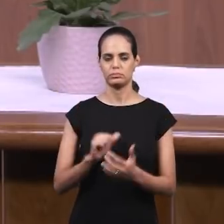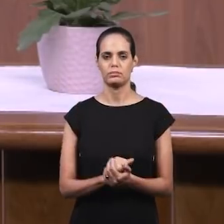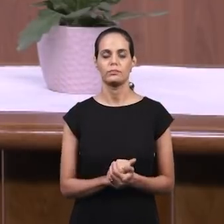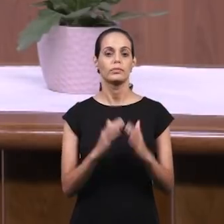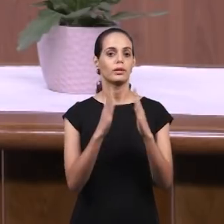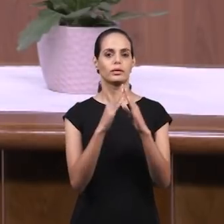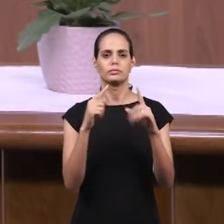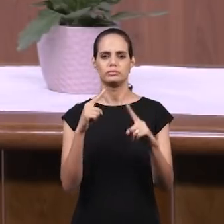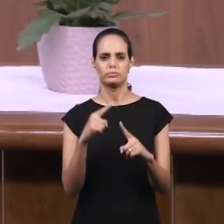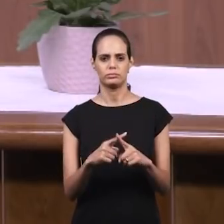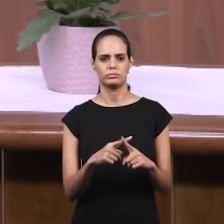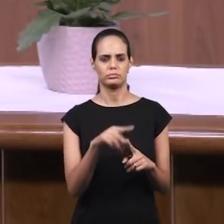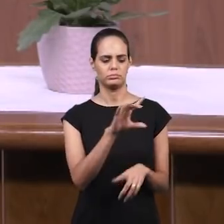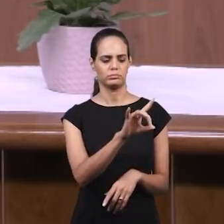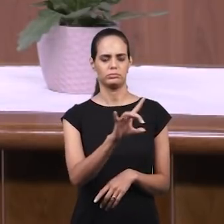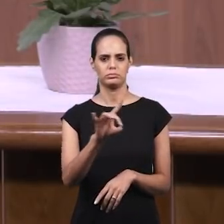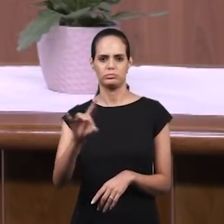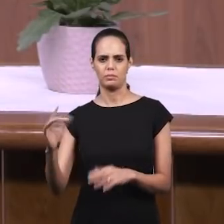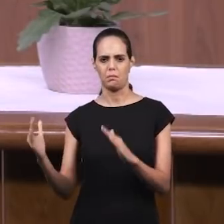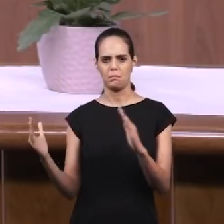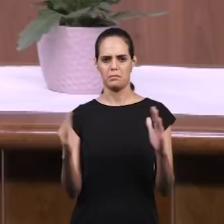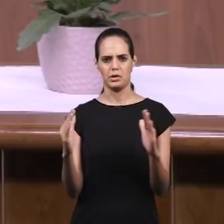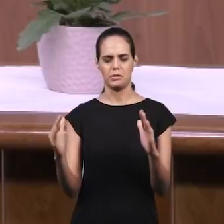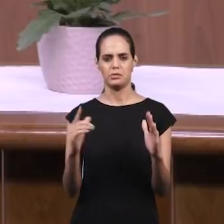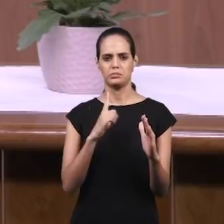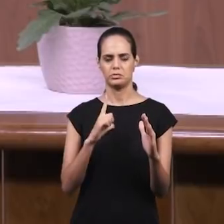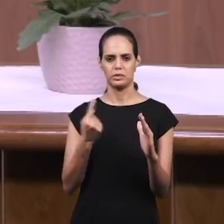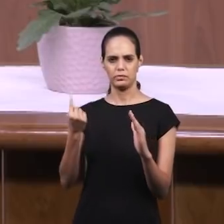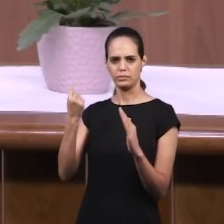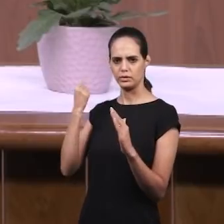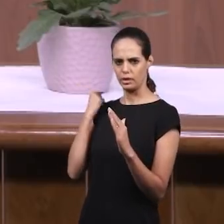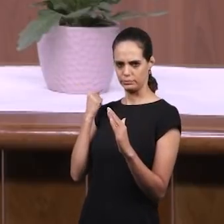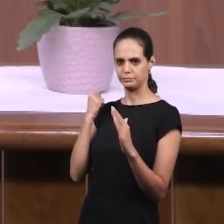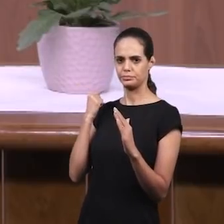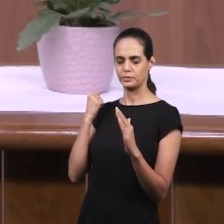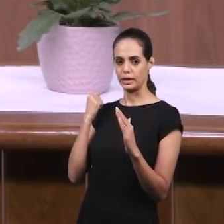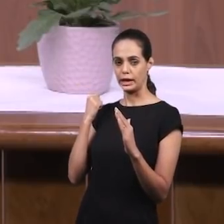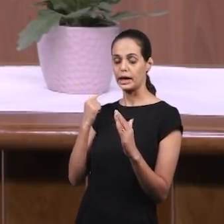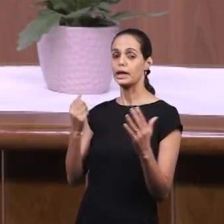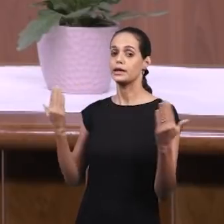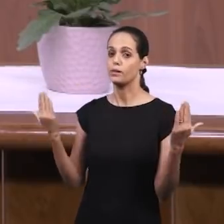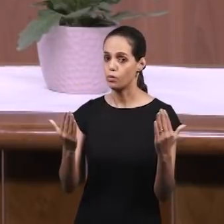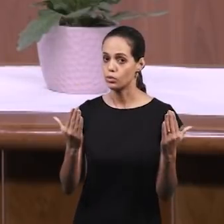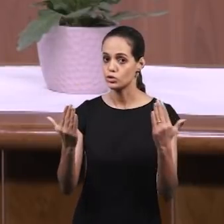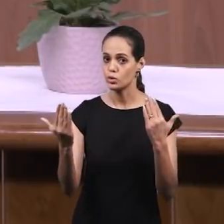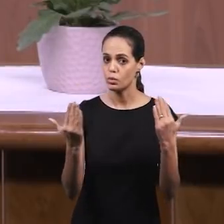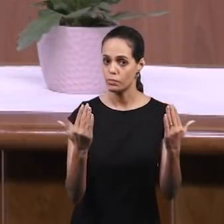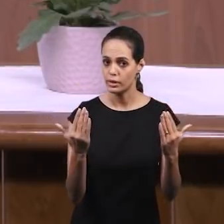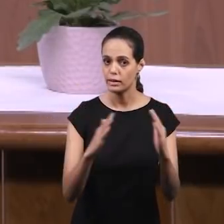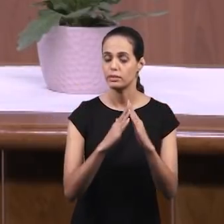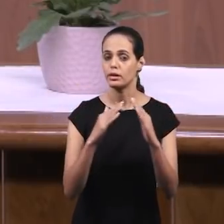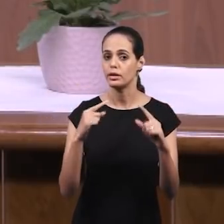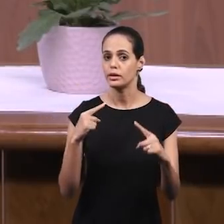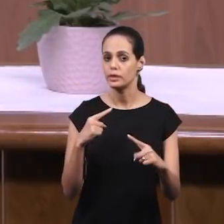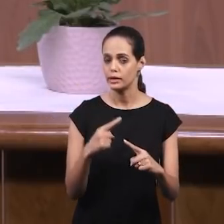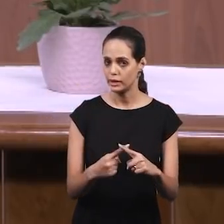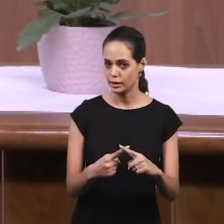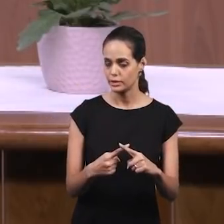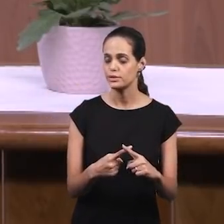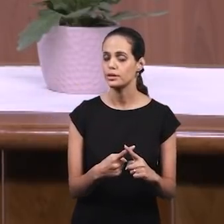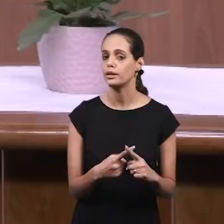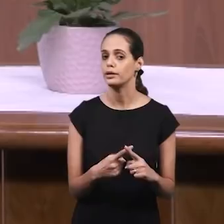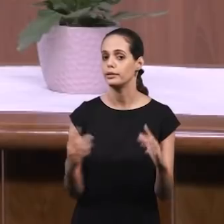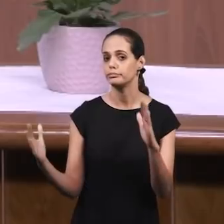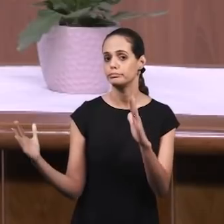dirigida a um tempo que a igreja iria viver ao longo da história